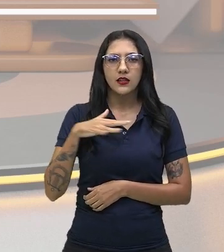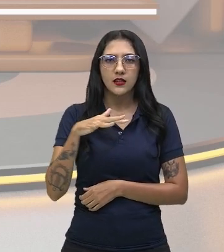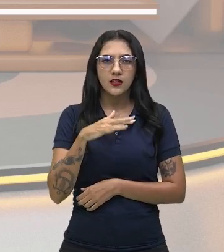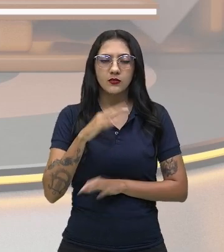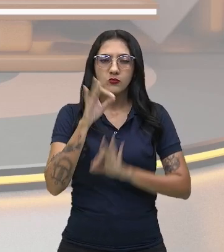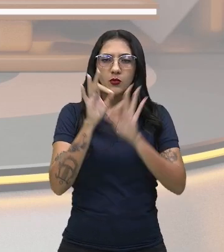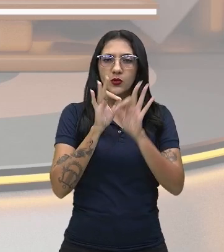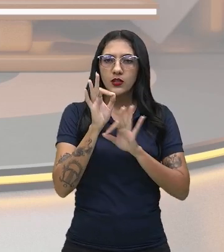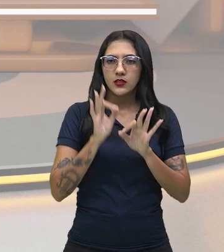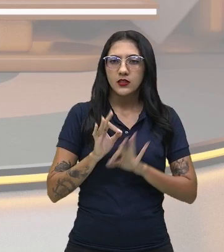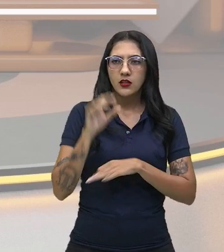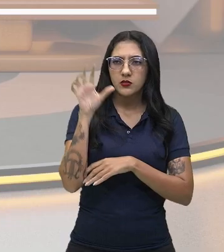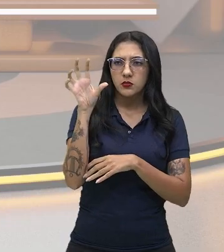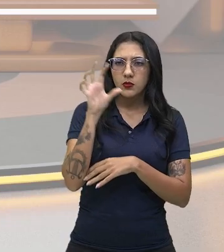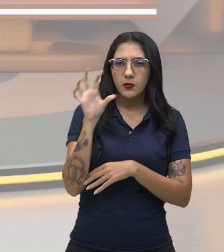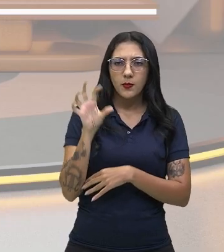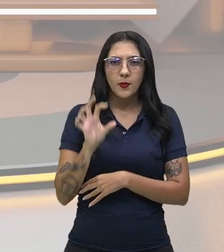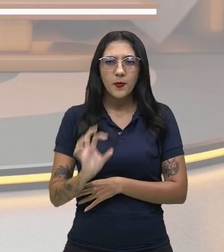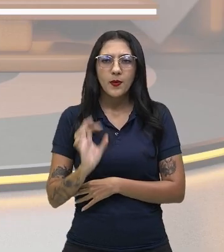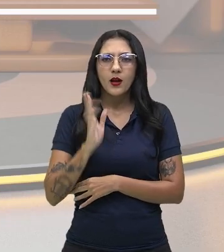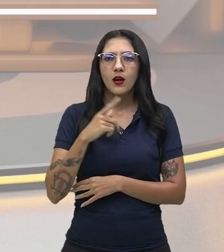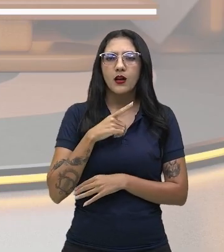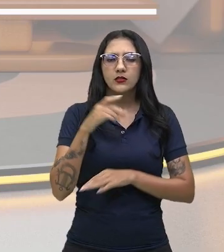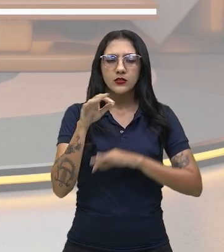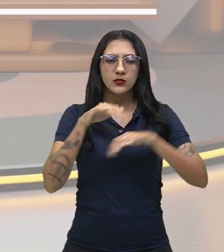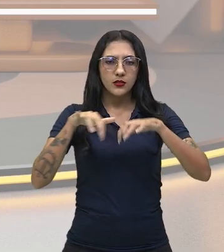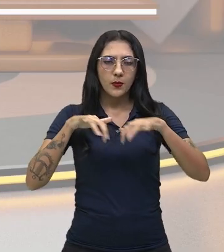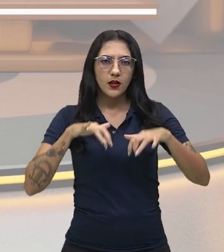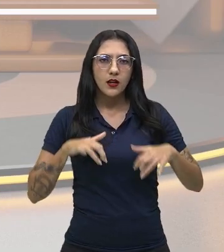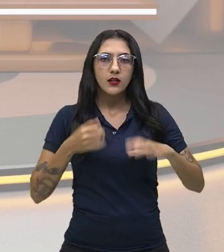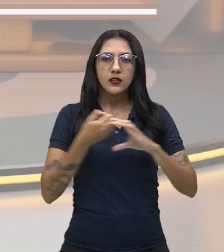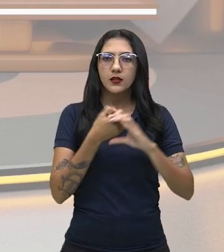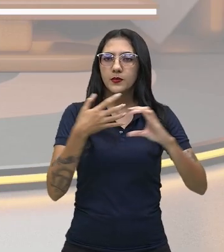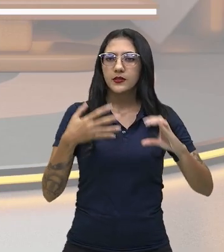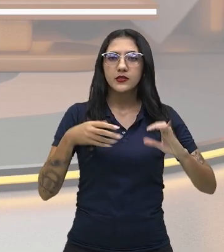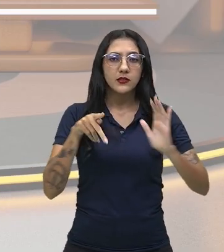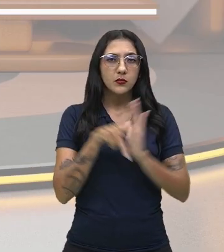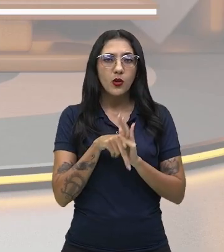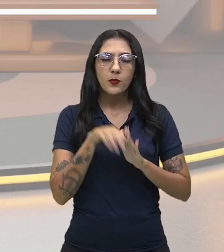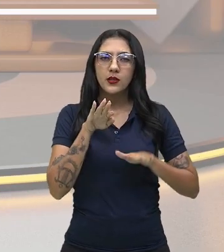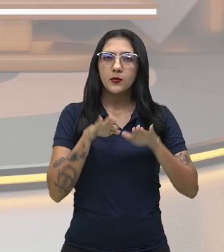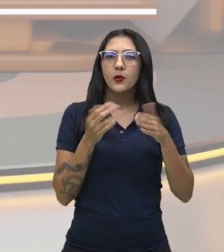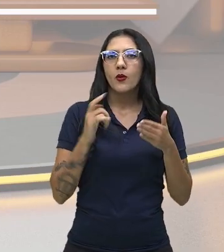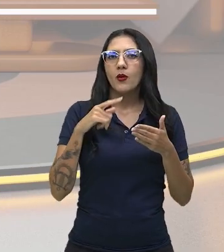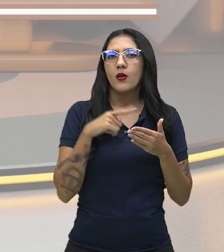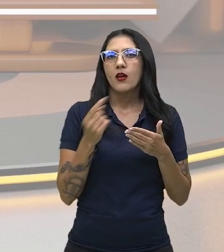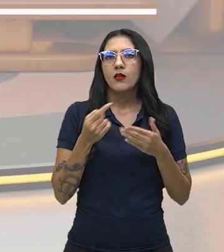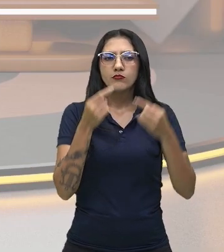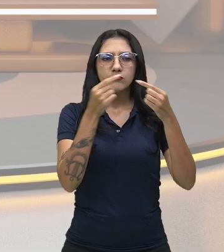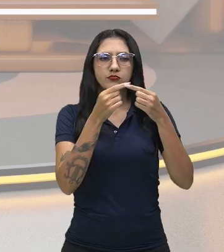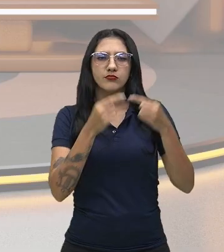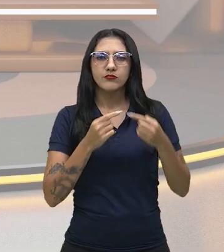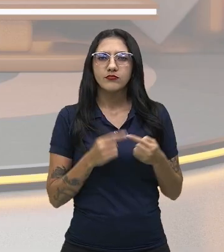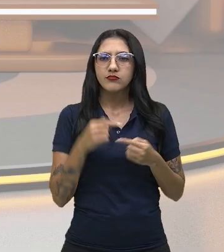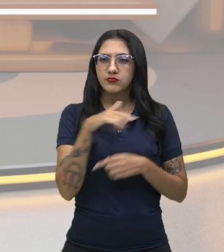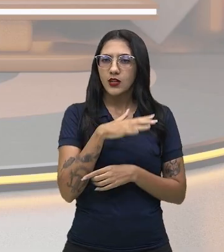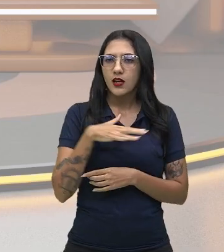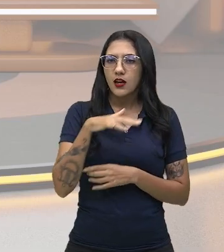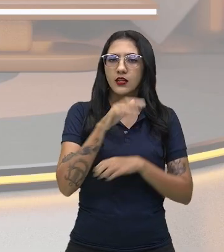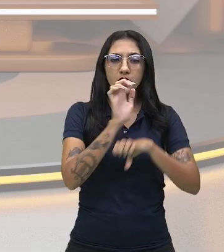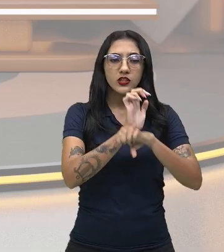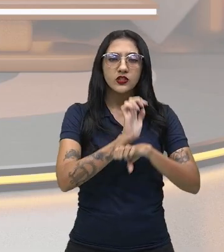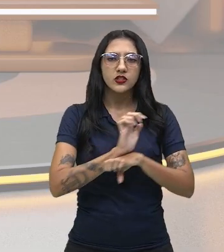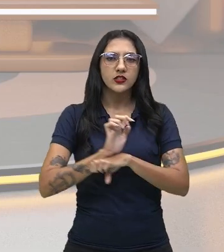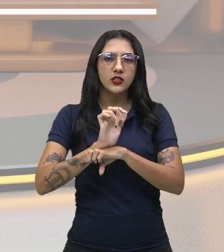de cada uma das regiões bem divididas, né, com características ali semelhantes entre os estados que